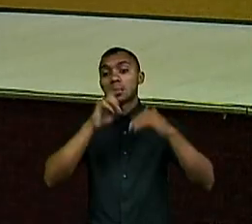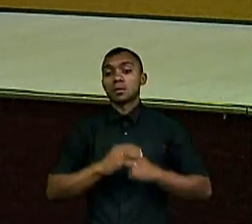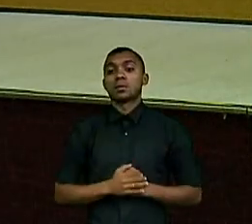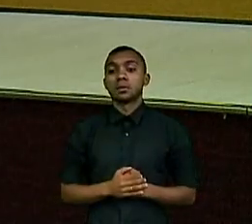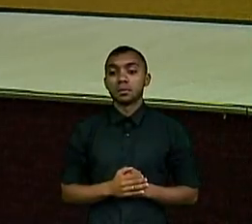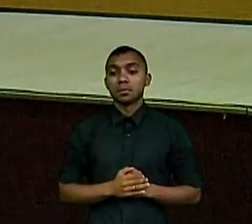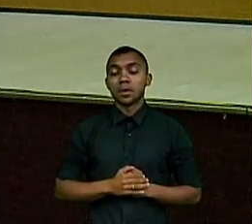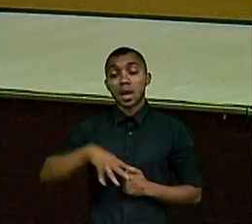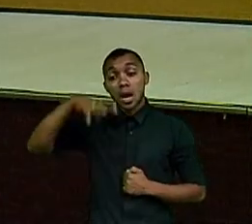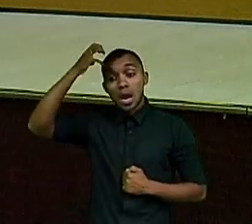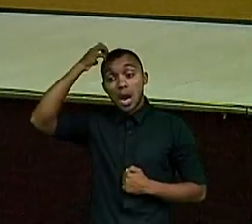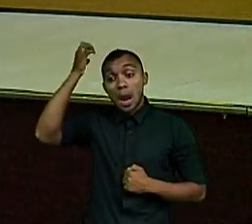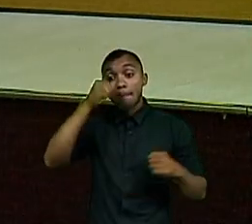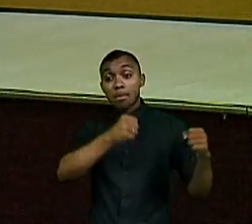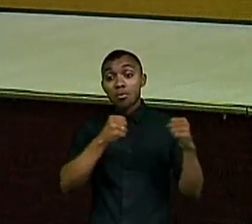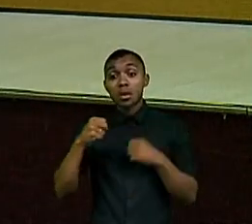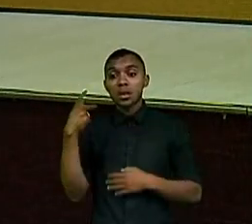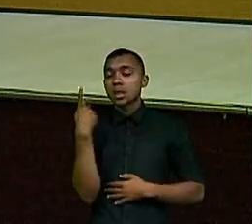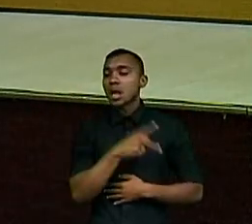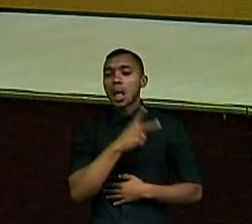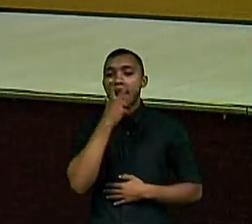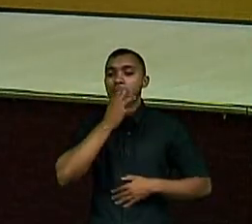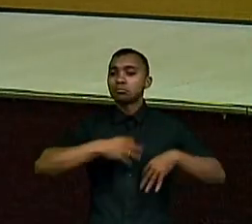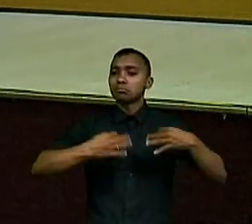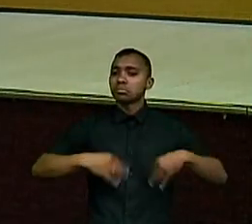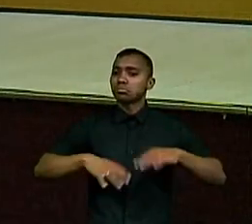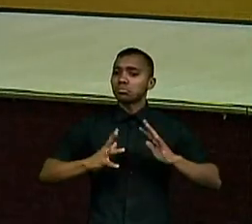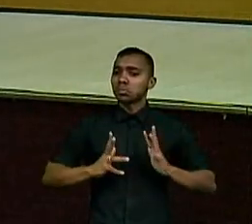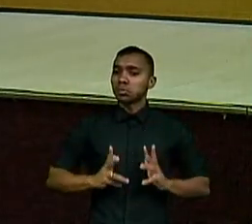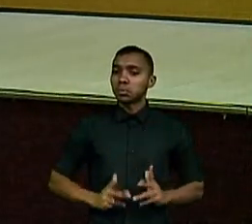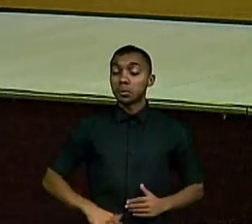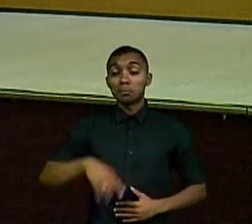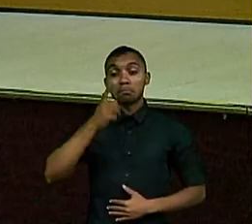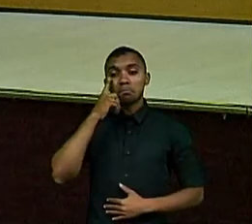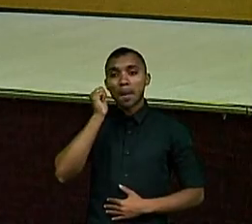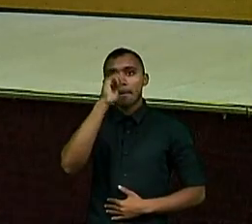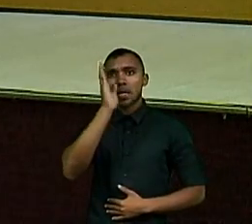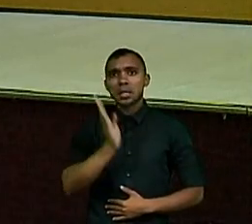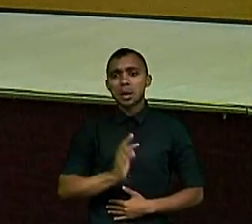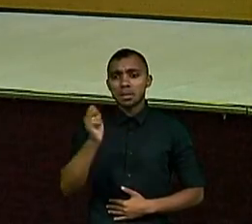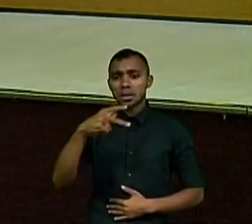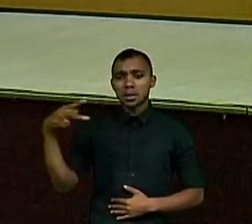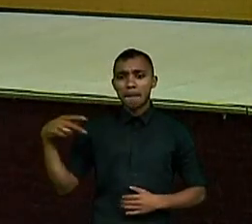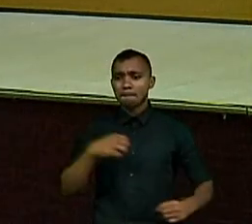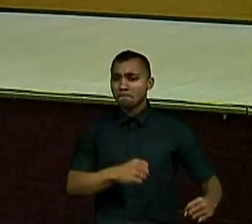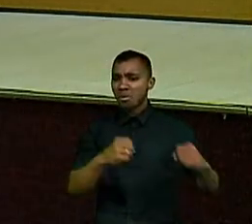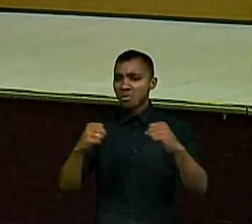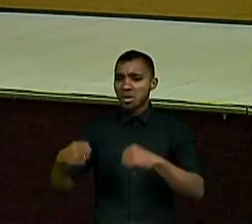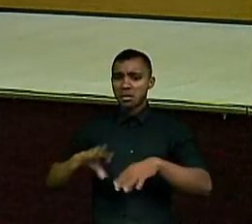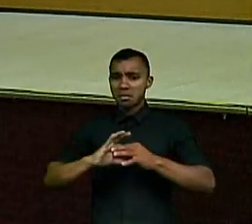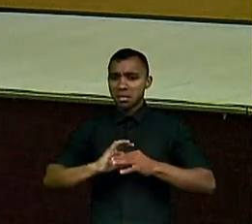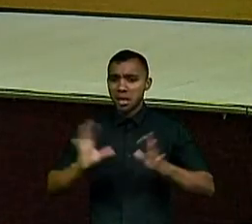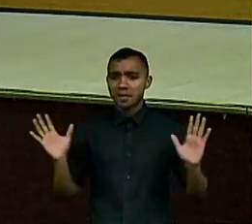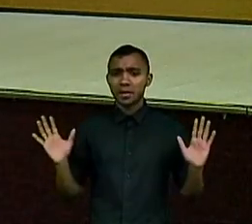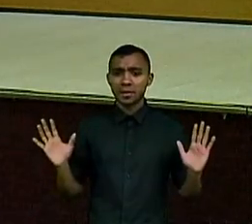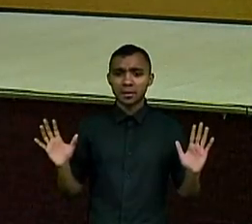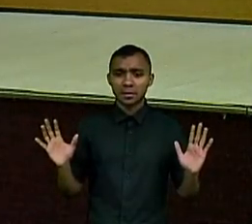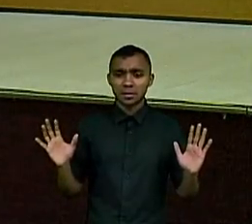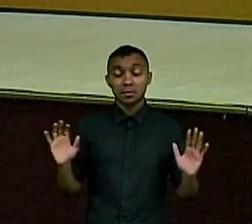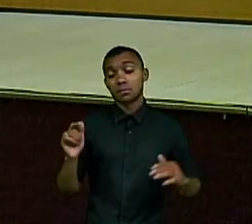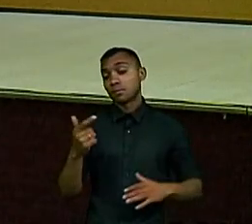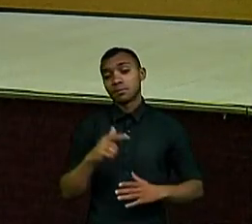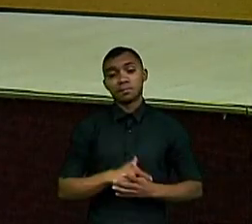Era inquestionável o Presidente da República tem poderes absoluto gente não